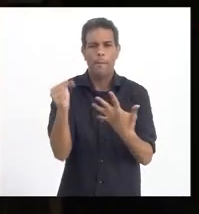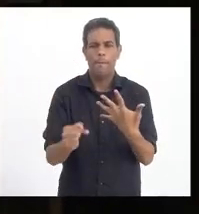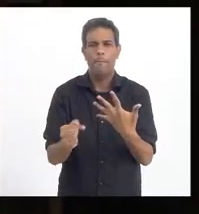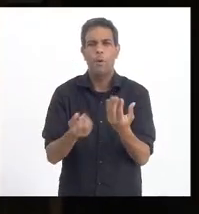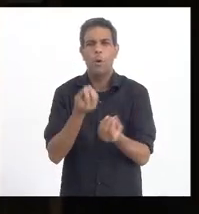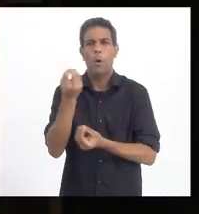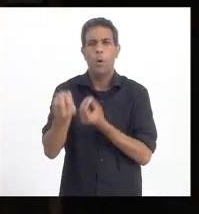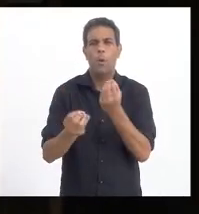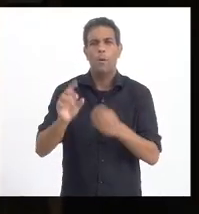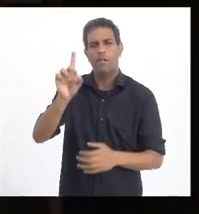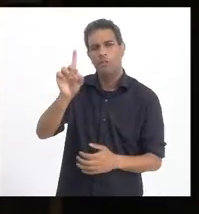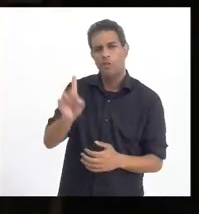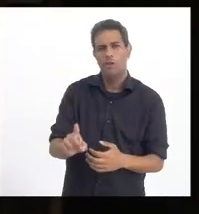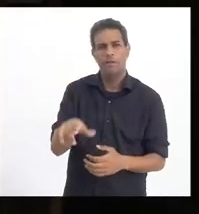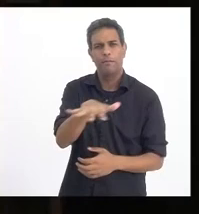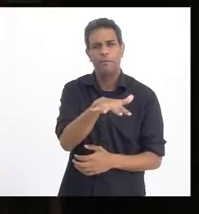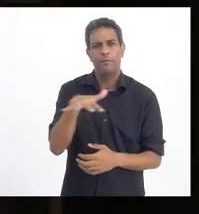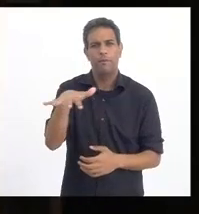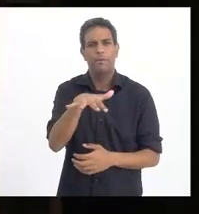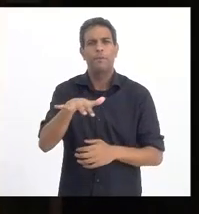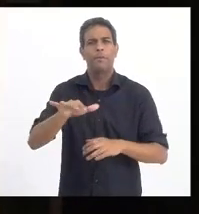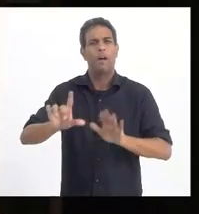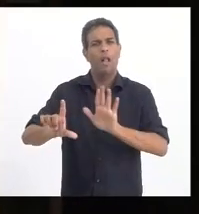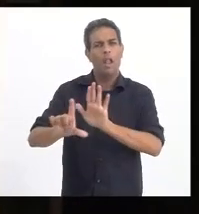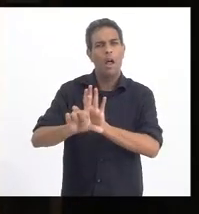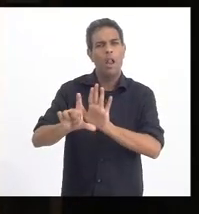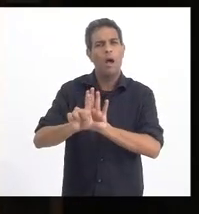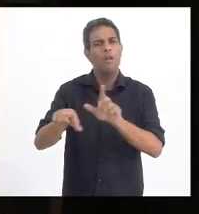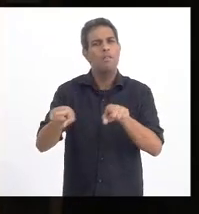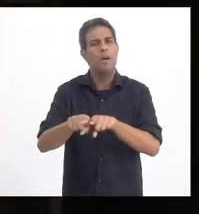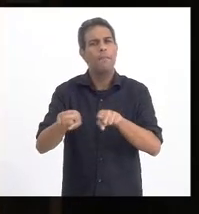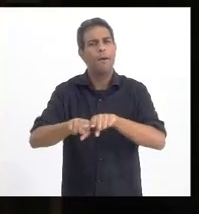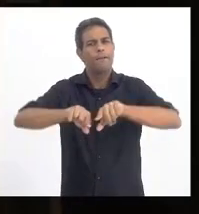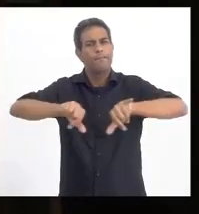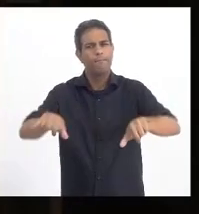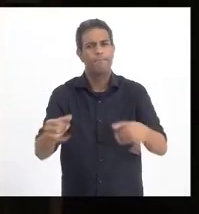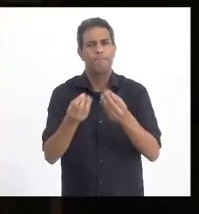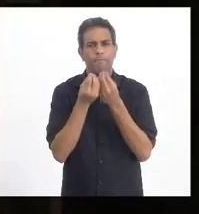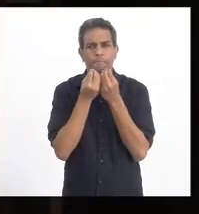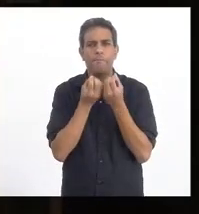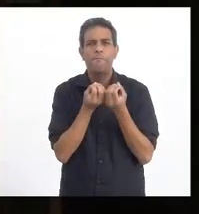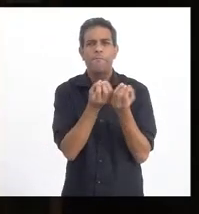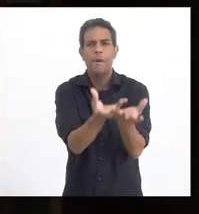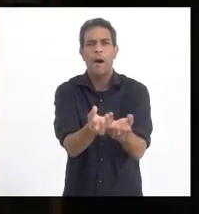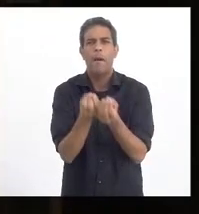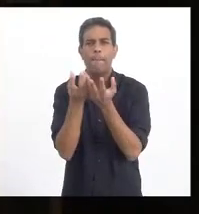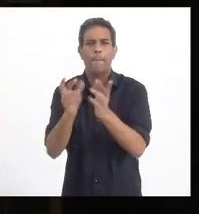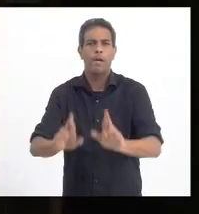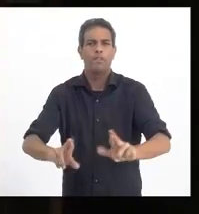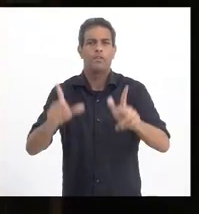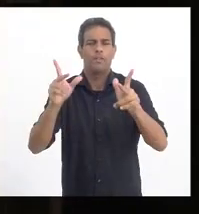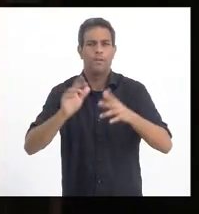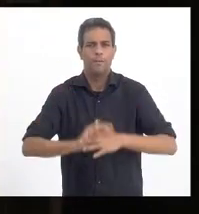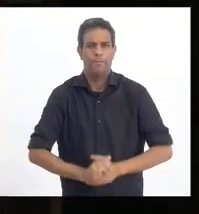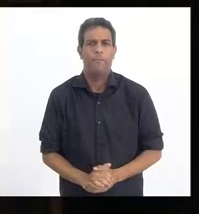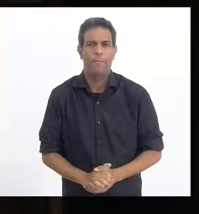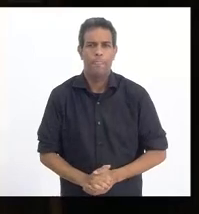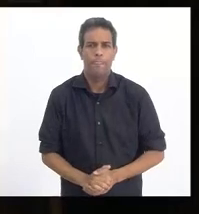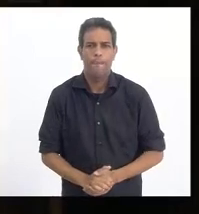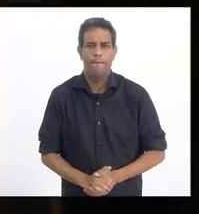ferido nenhum direito com a lei da Lei menciona o soldo e não vir na base de cálculo essa diferença